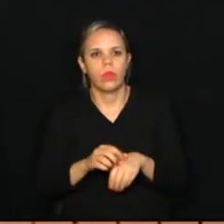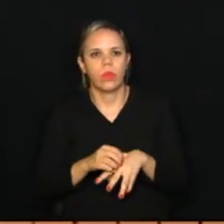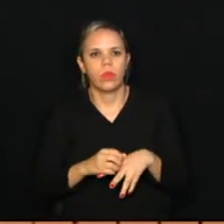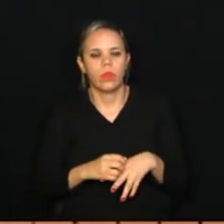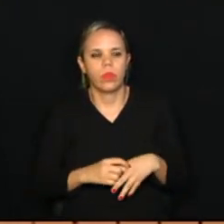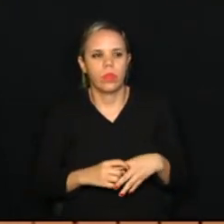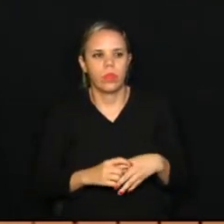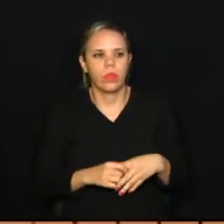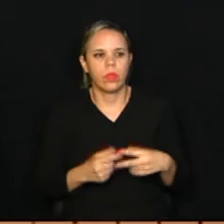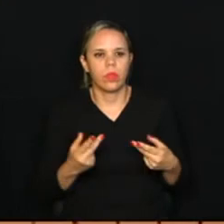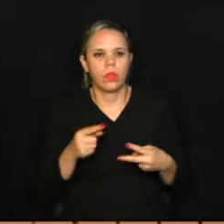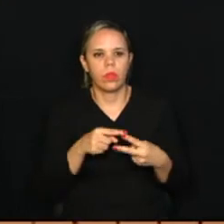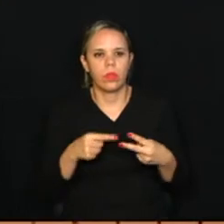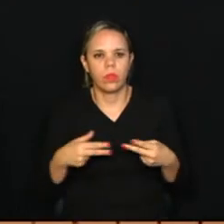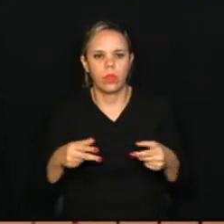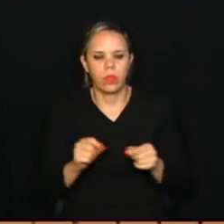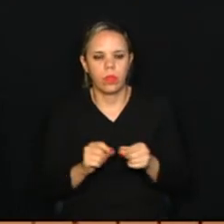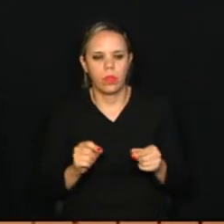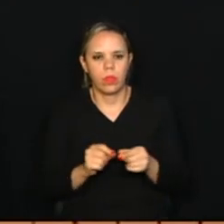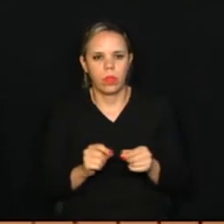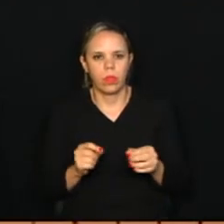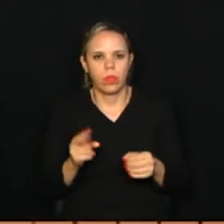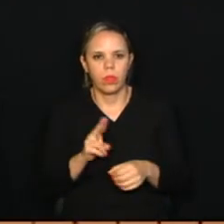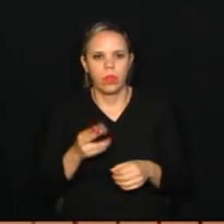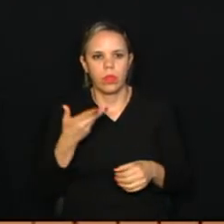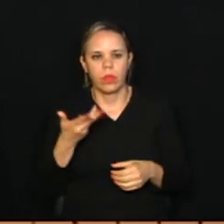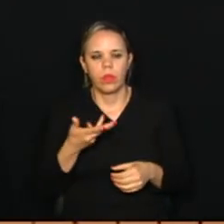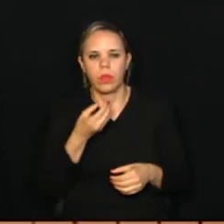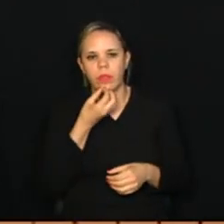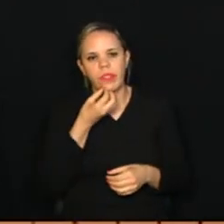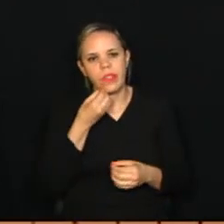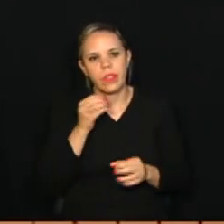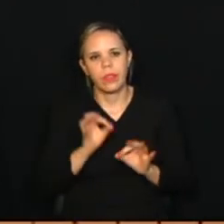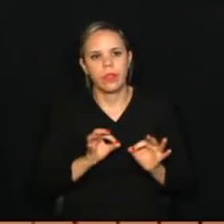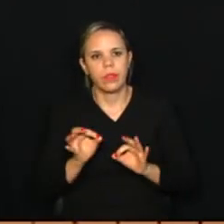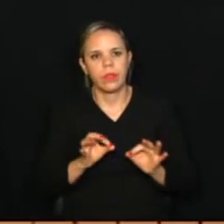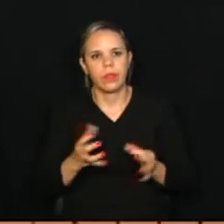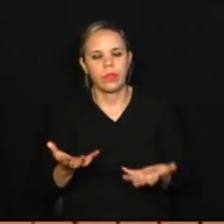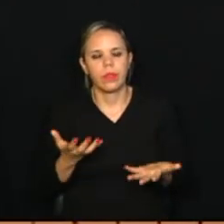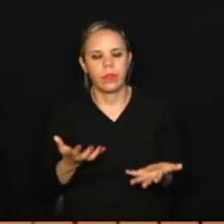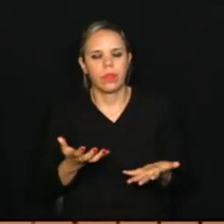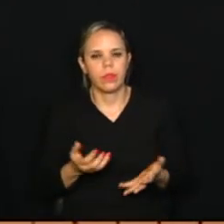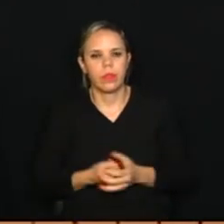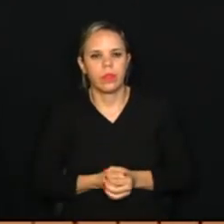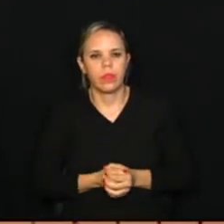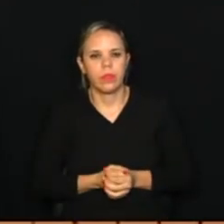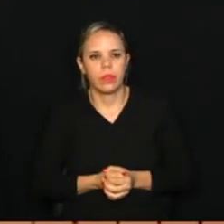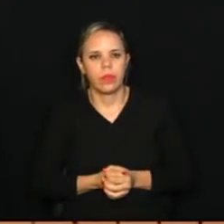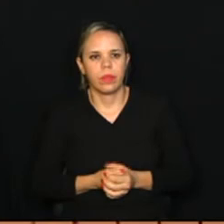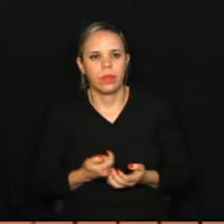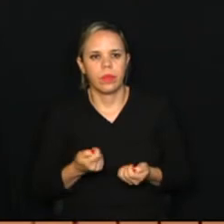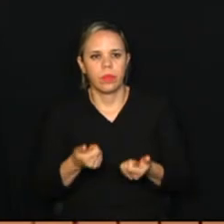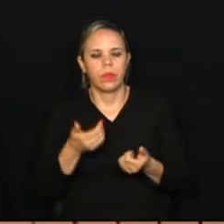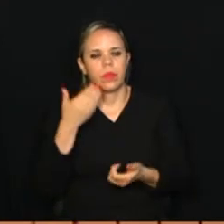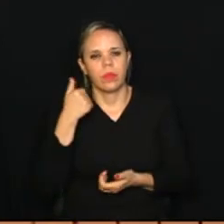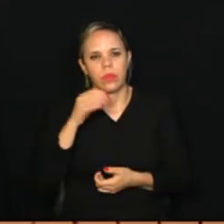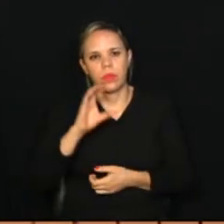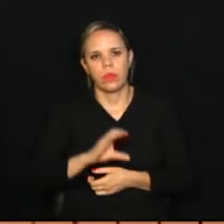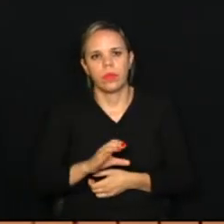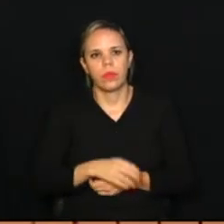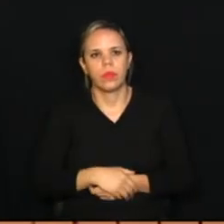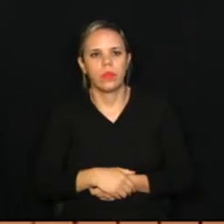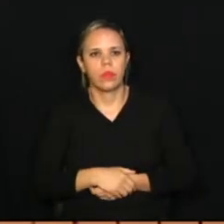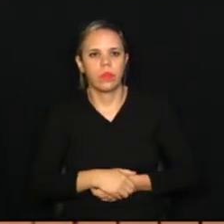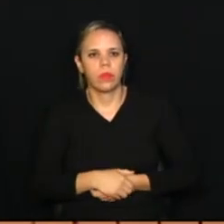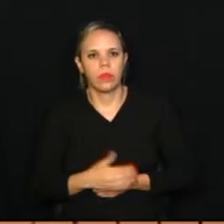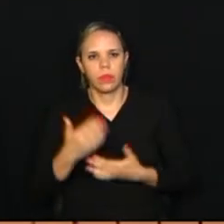duas coisas possam ser otimizadas e produzir aquilo que a gente quer beneficiar o cidadão acima de tudo.